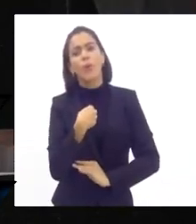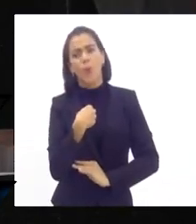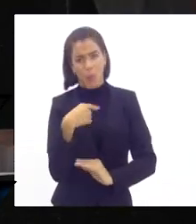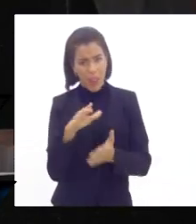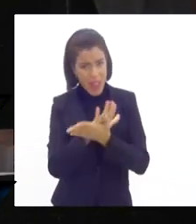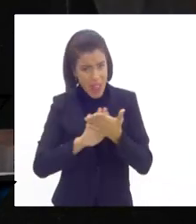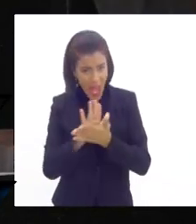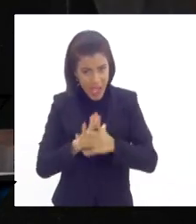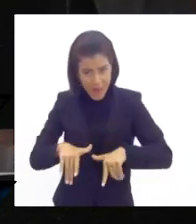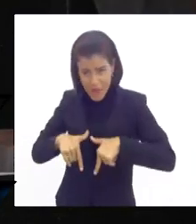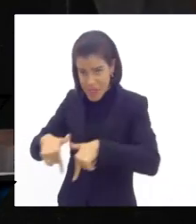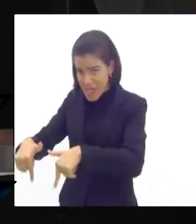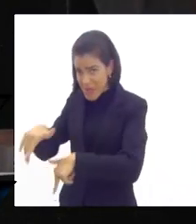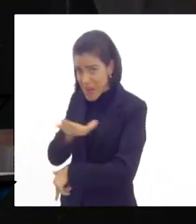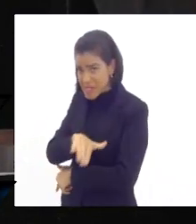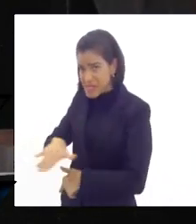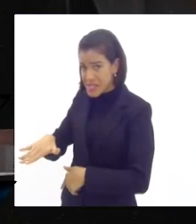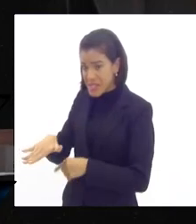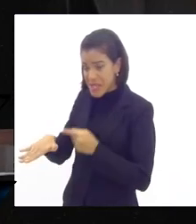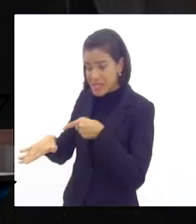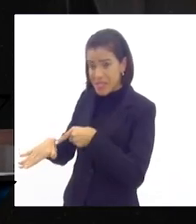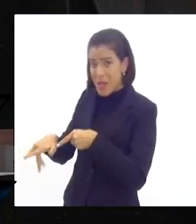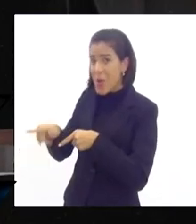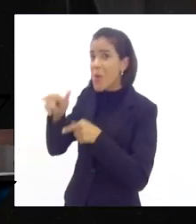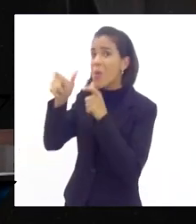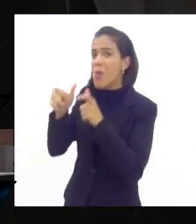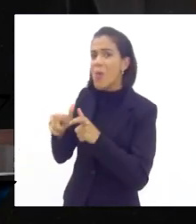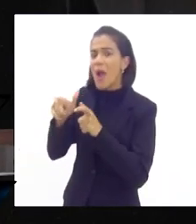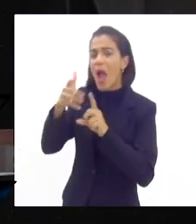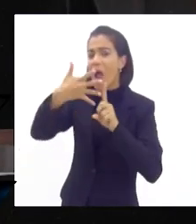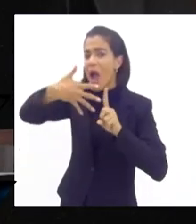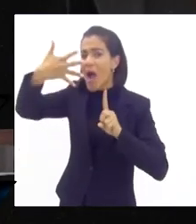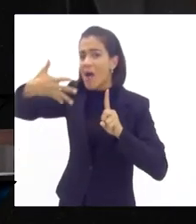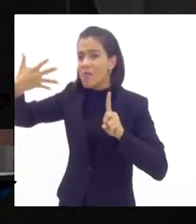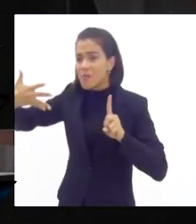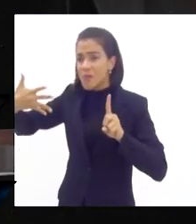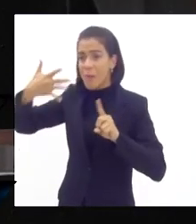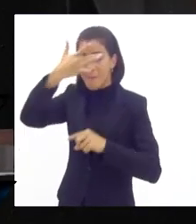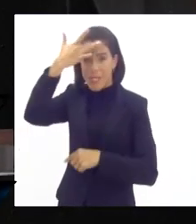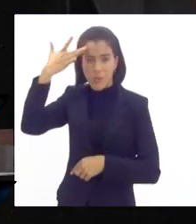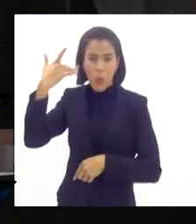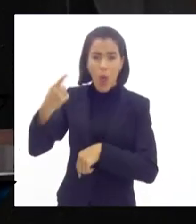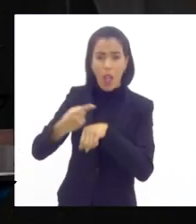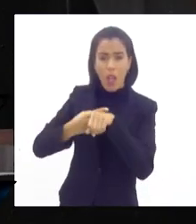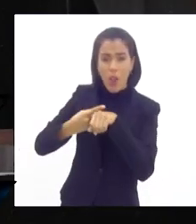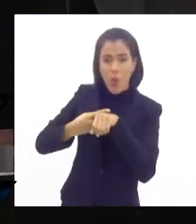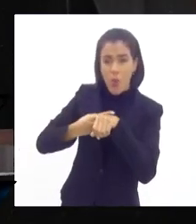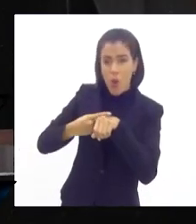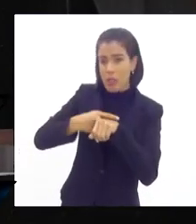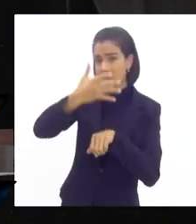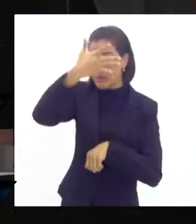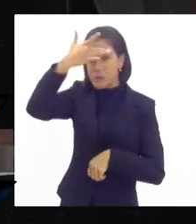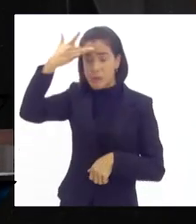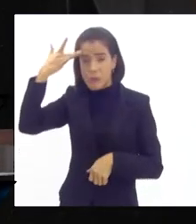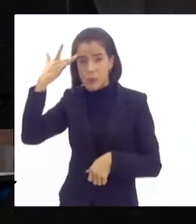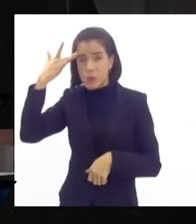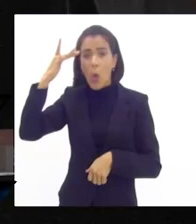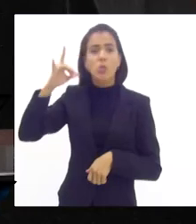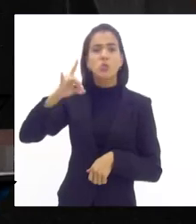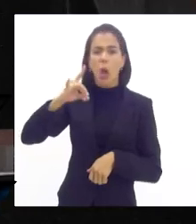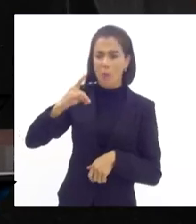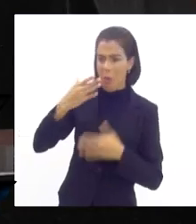vão fazer pelas crianças que estavam em uma parada lgbti com pessoas nuas pessoas simplesmente fazendo